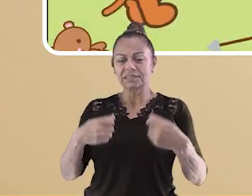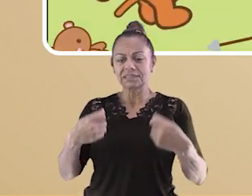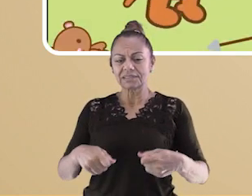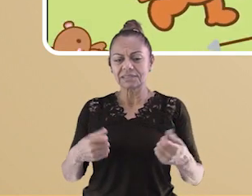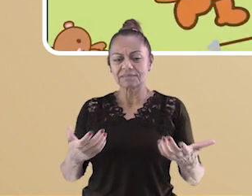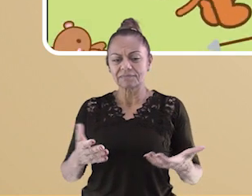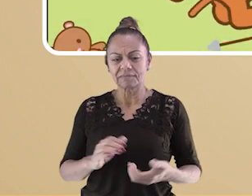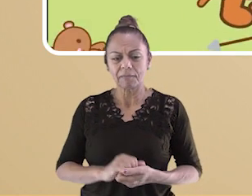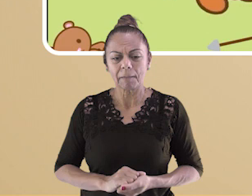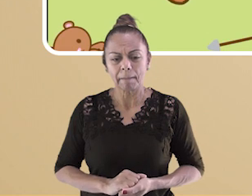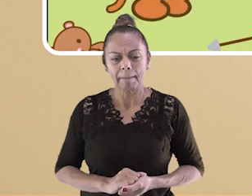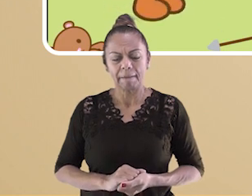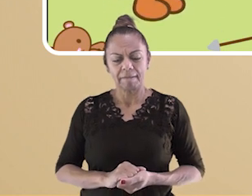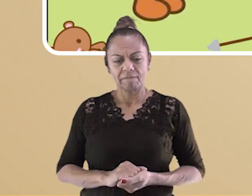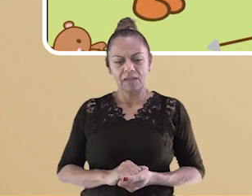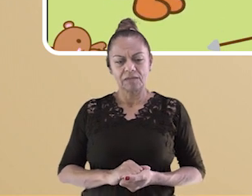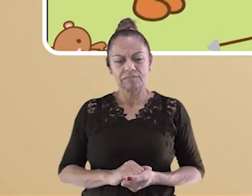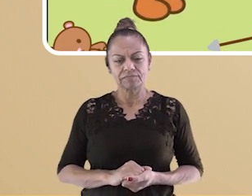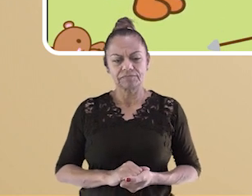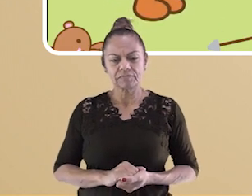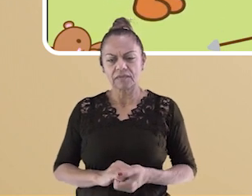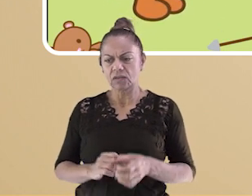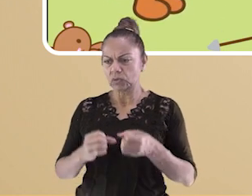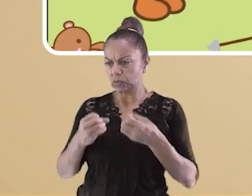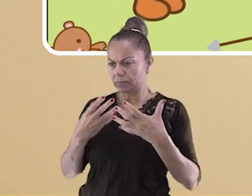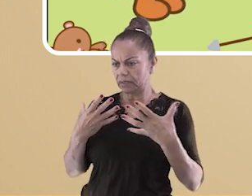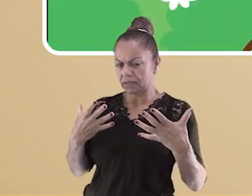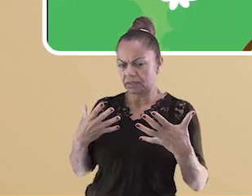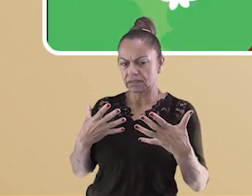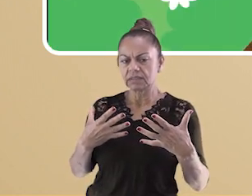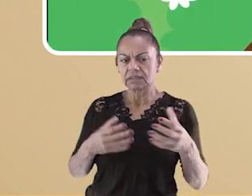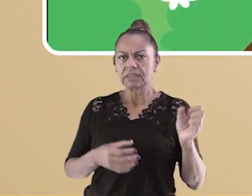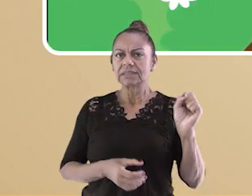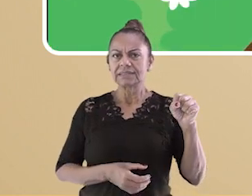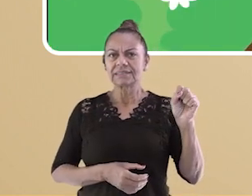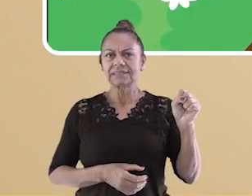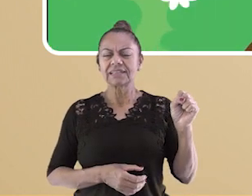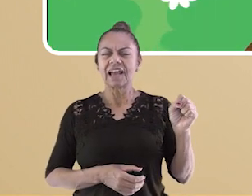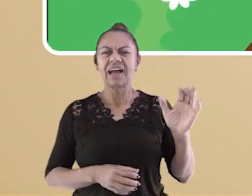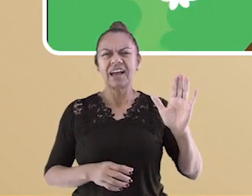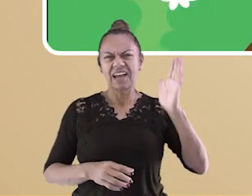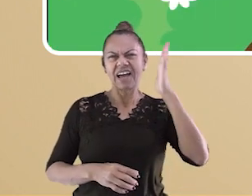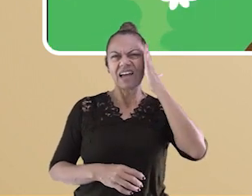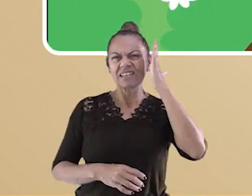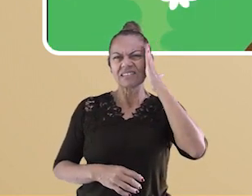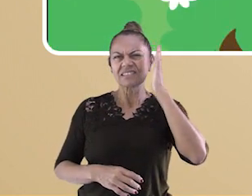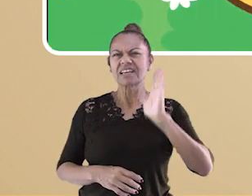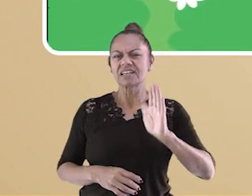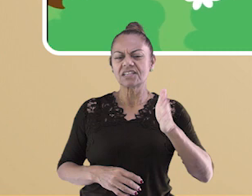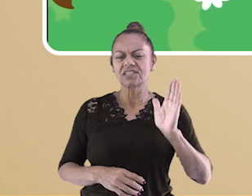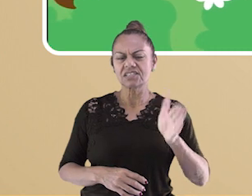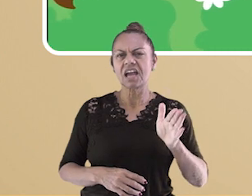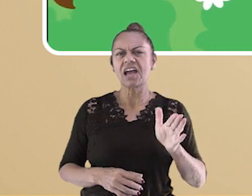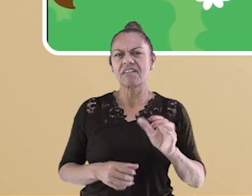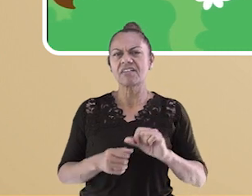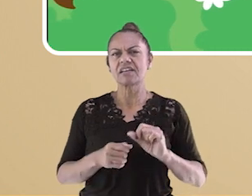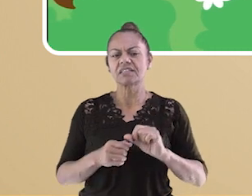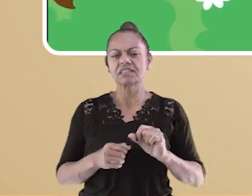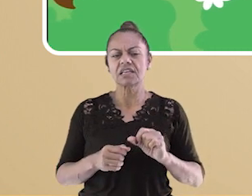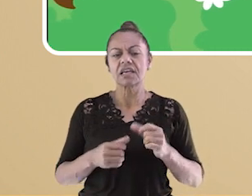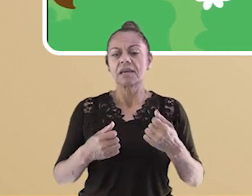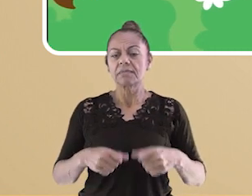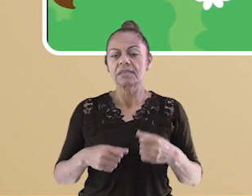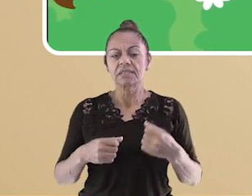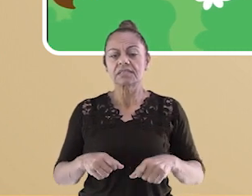recuperar. Opa! Tá tudo bem? Sim. Já sei o que fazer. Precisamos recuperar